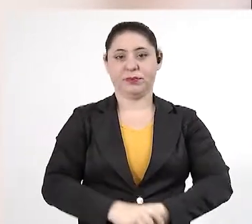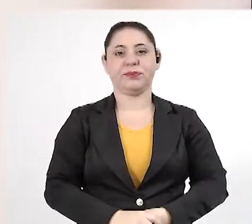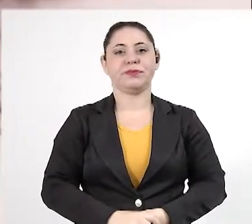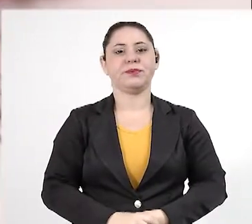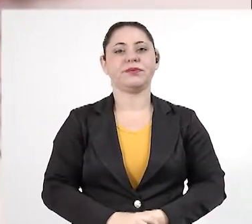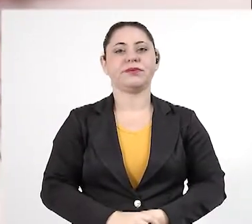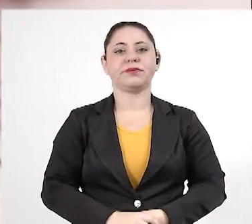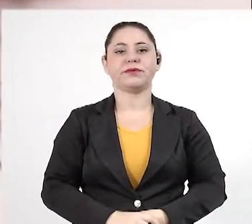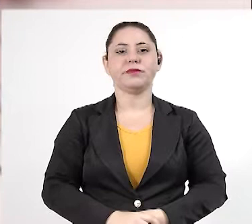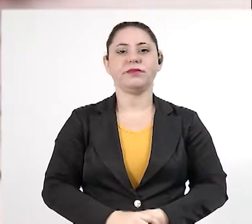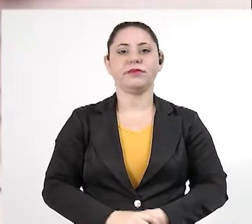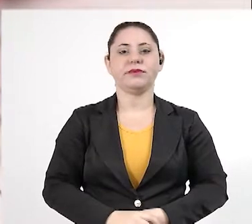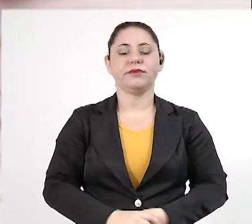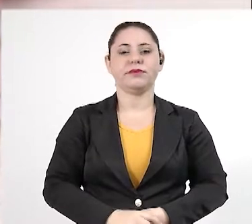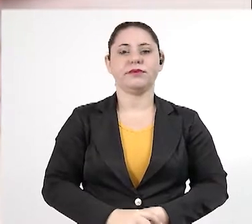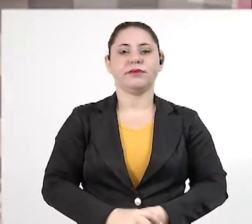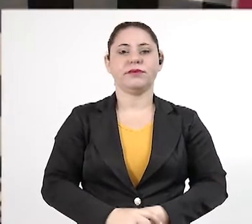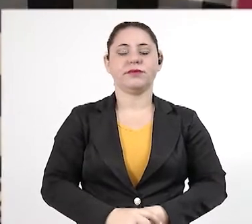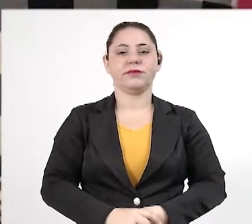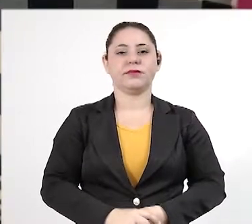país?